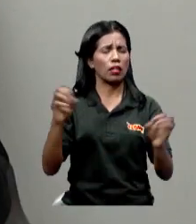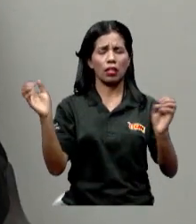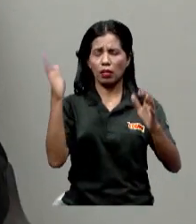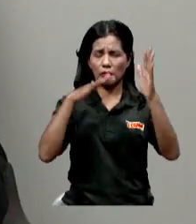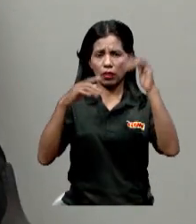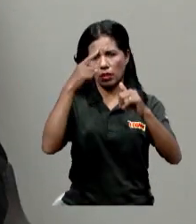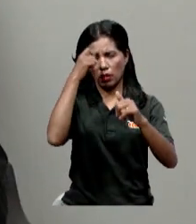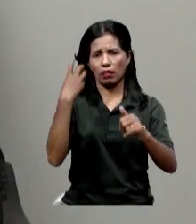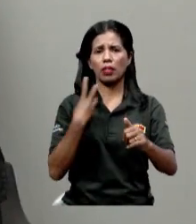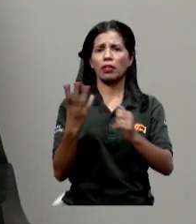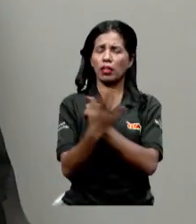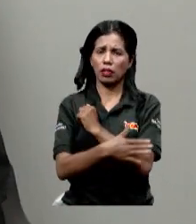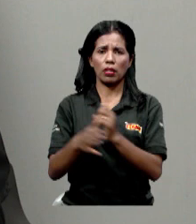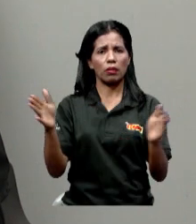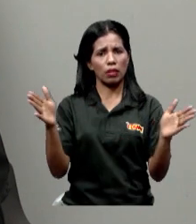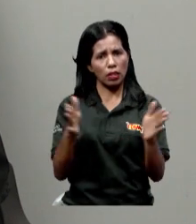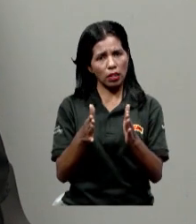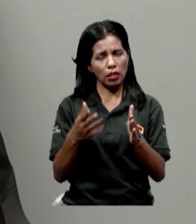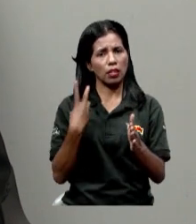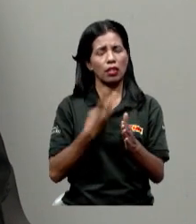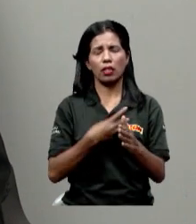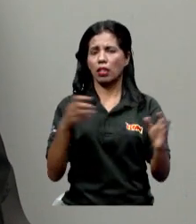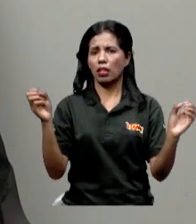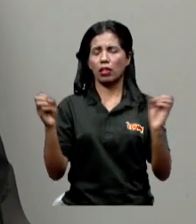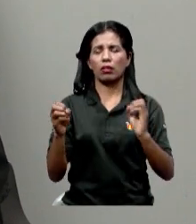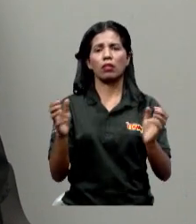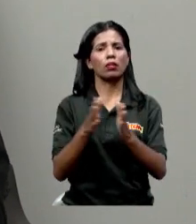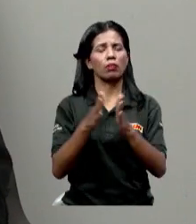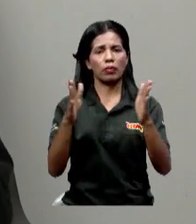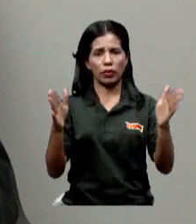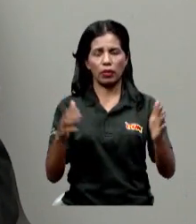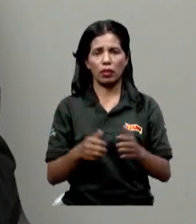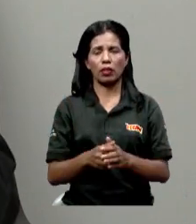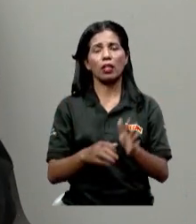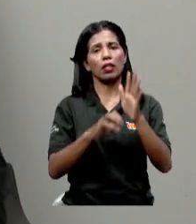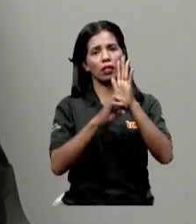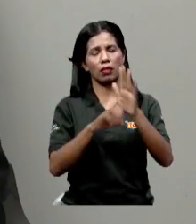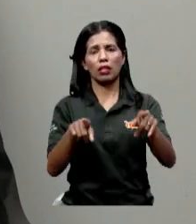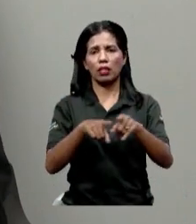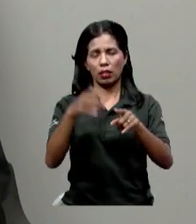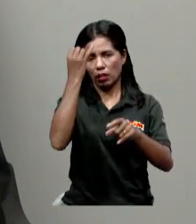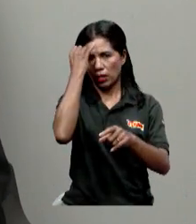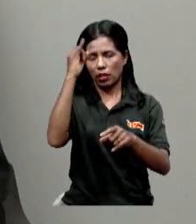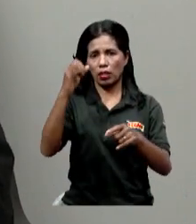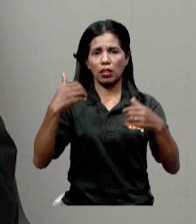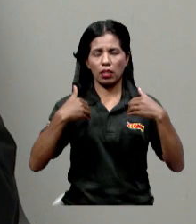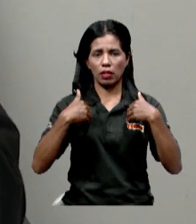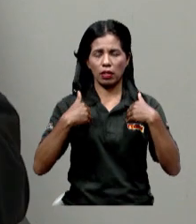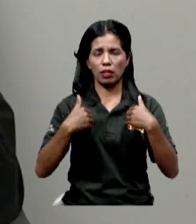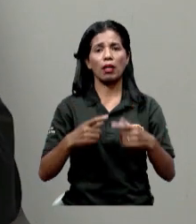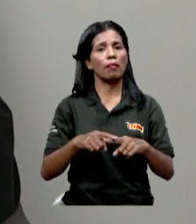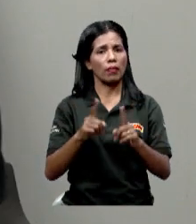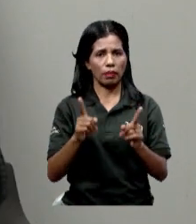também, está na que Kuan, e também está lá, os ho quantidade de bot. Por exemplo, em Índia, eu não informalmente sei, mas